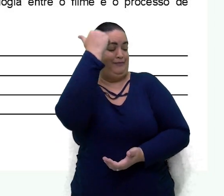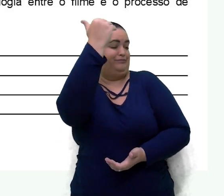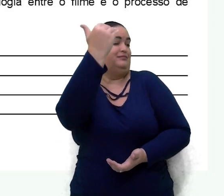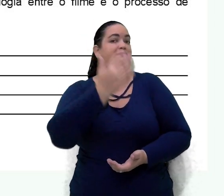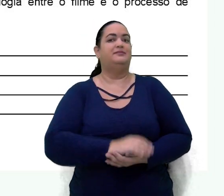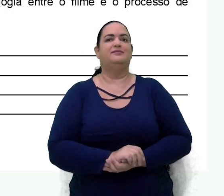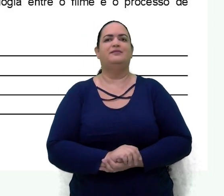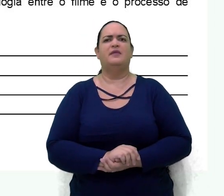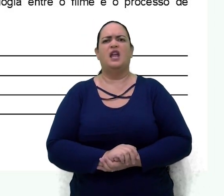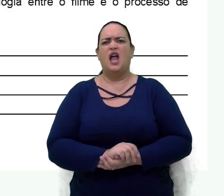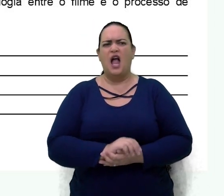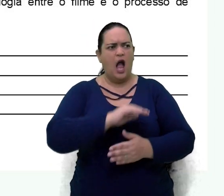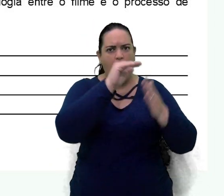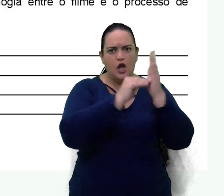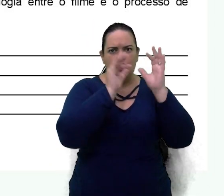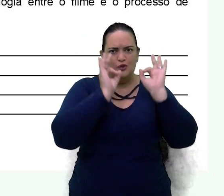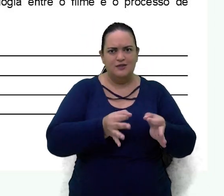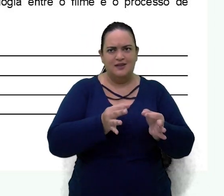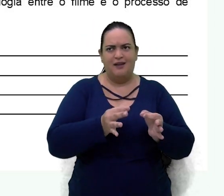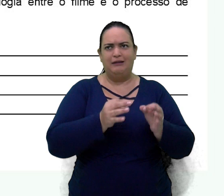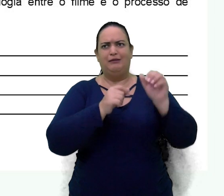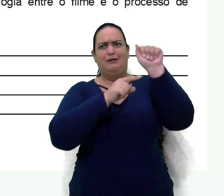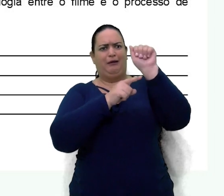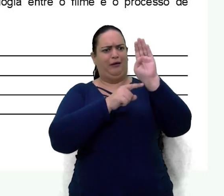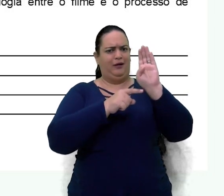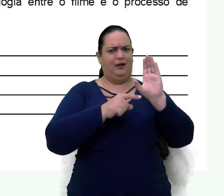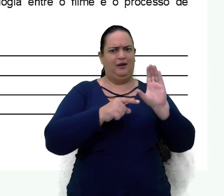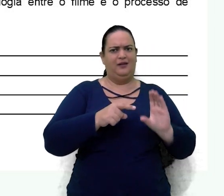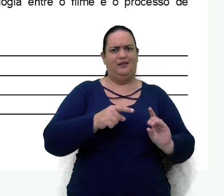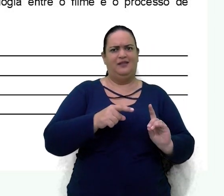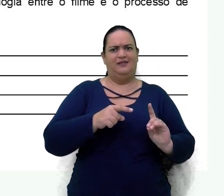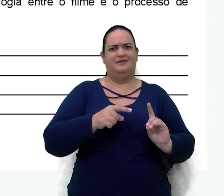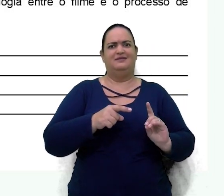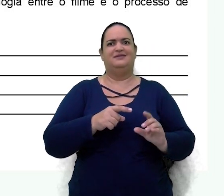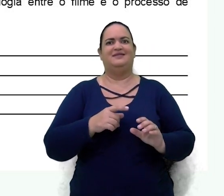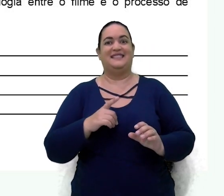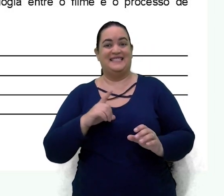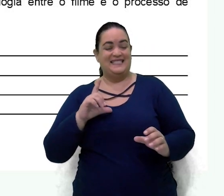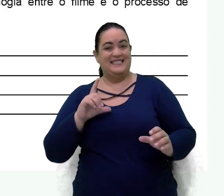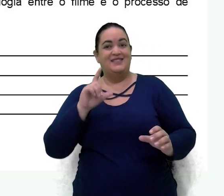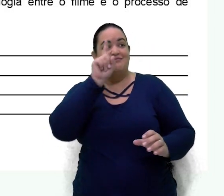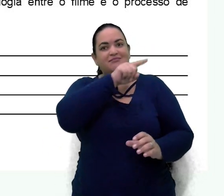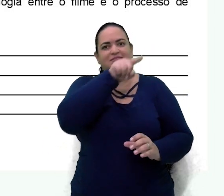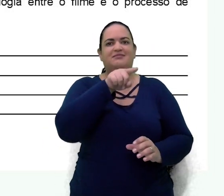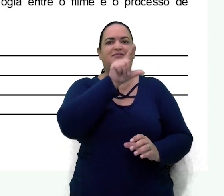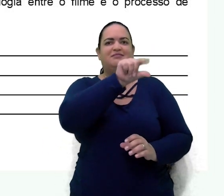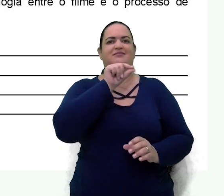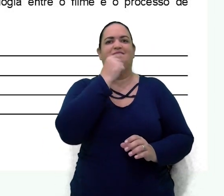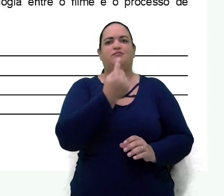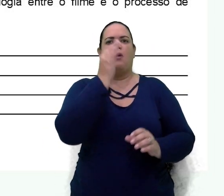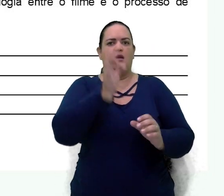as afirmações estão corretas? Então aí você vai marcar a alternativa que se adequa à pergunta que foi feita para